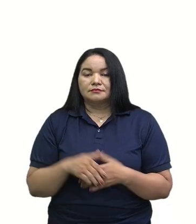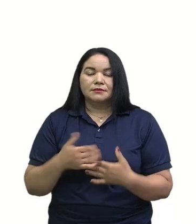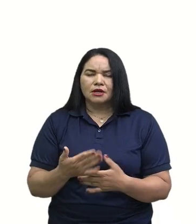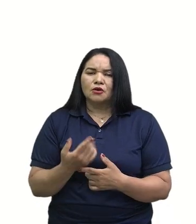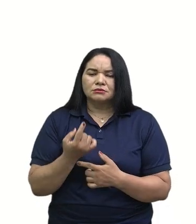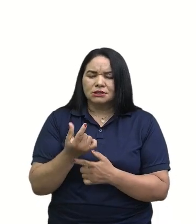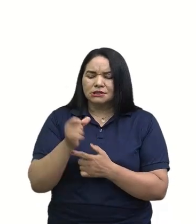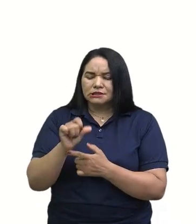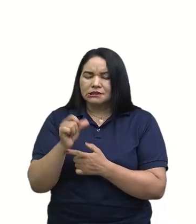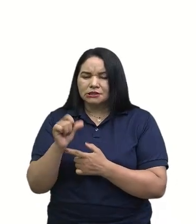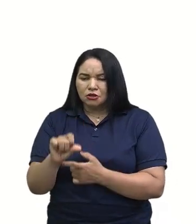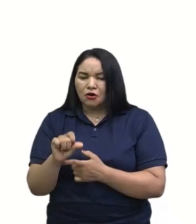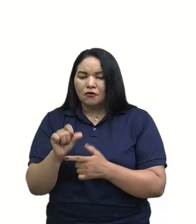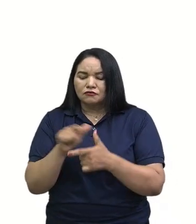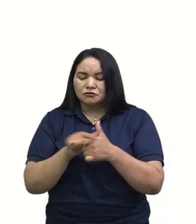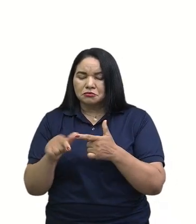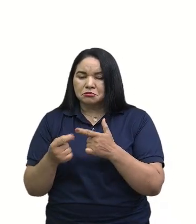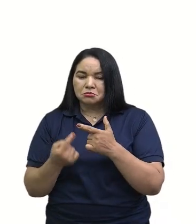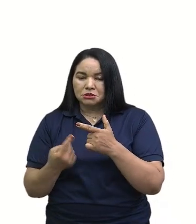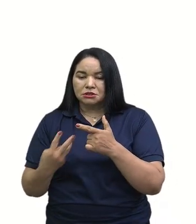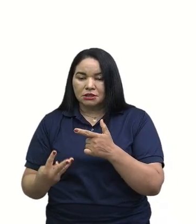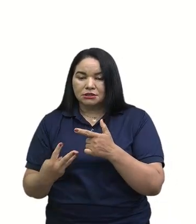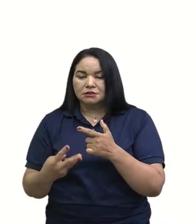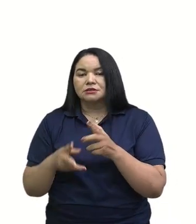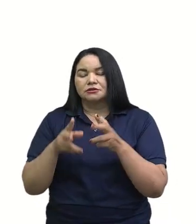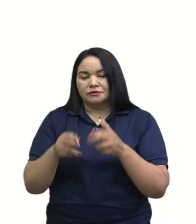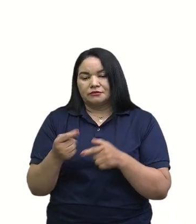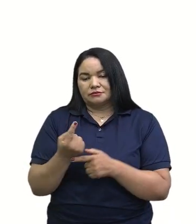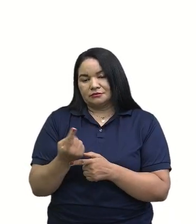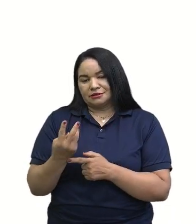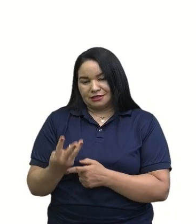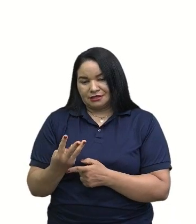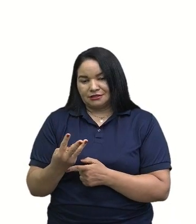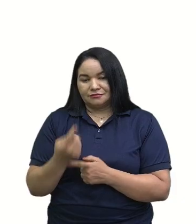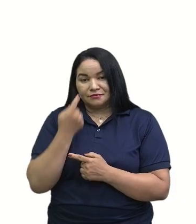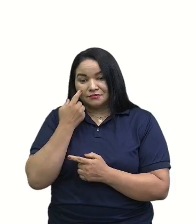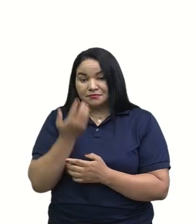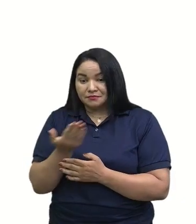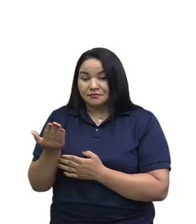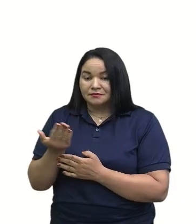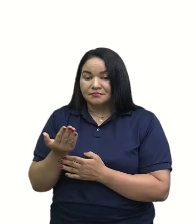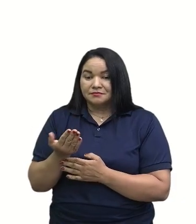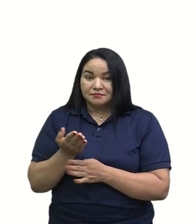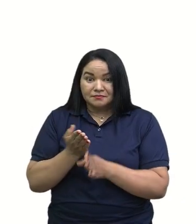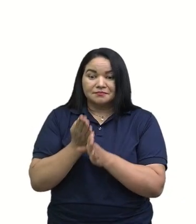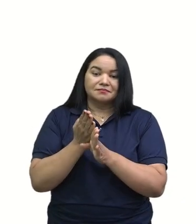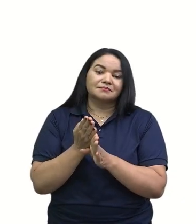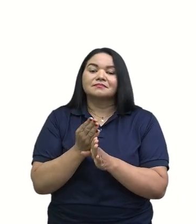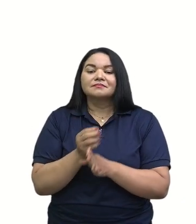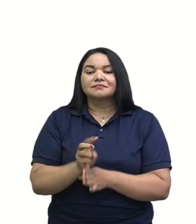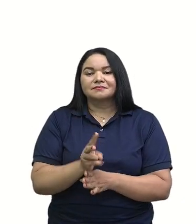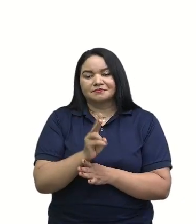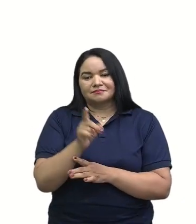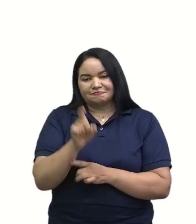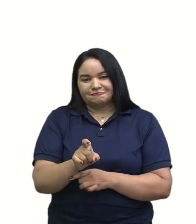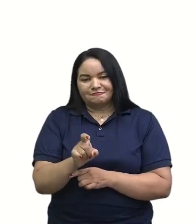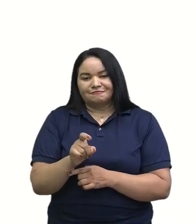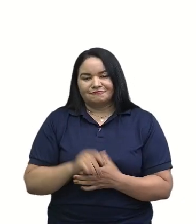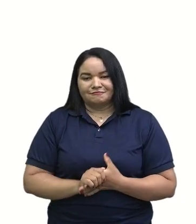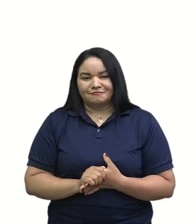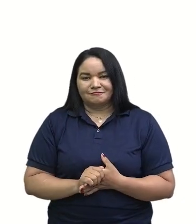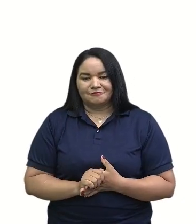por 13, que é exatamente igual a 13. Certo? Acabamos aí de encontrarmos o valor do